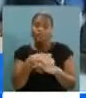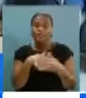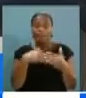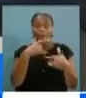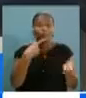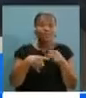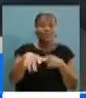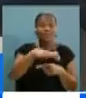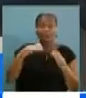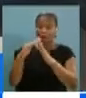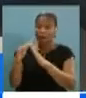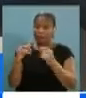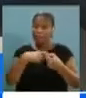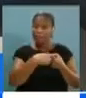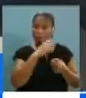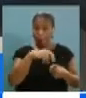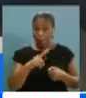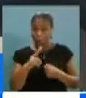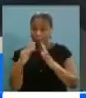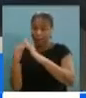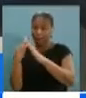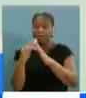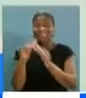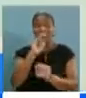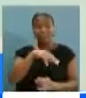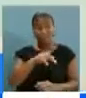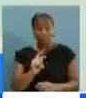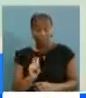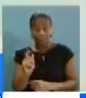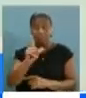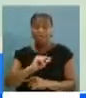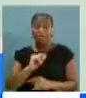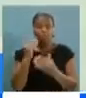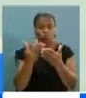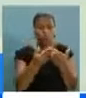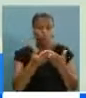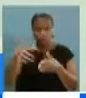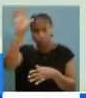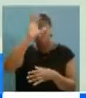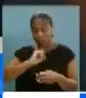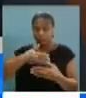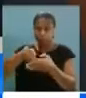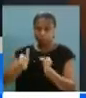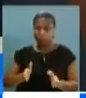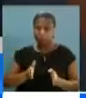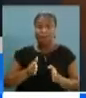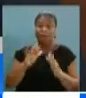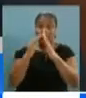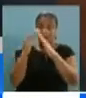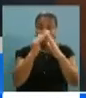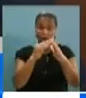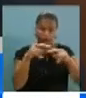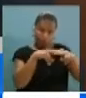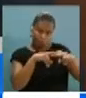de habitação. Em parceria com a ONU Habitat e o INE, o estudo do Ministério das Infraestruturas, Ordenamento do Território e Habitação faz